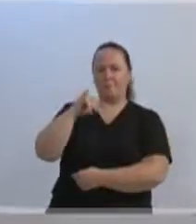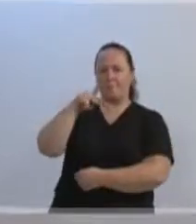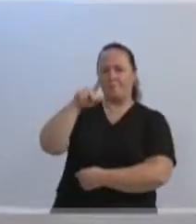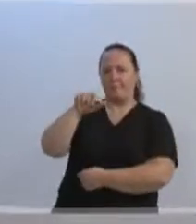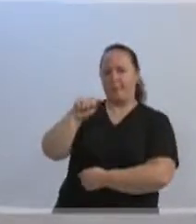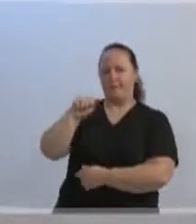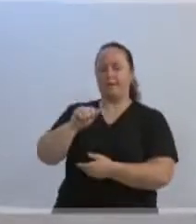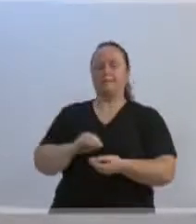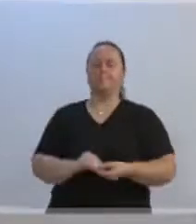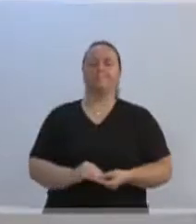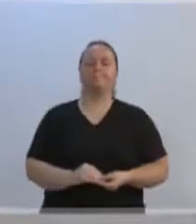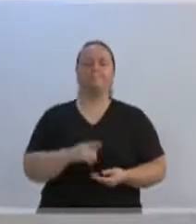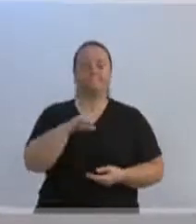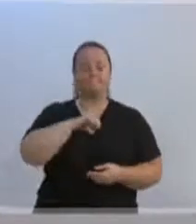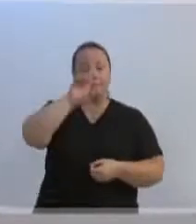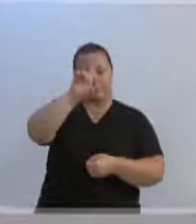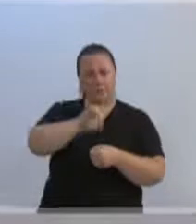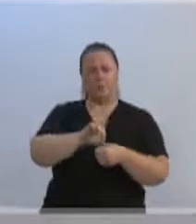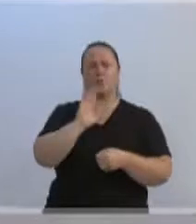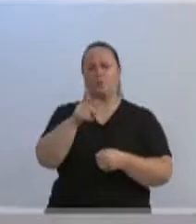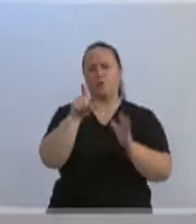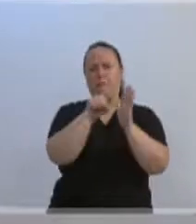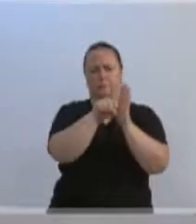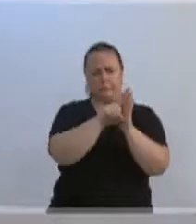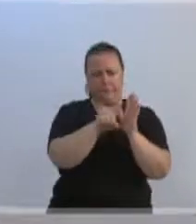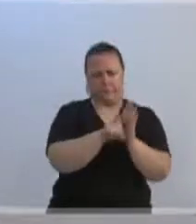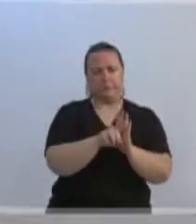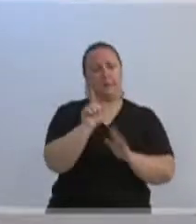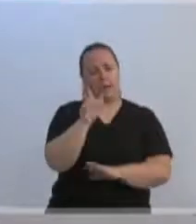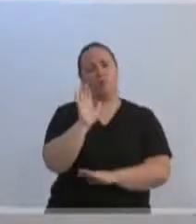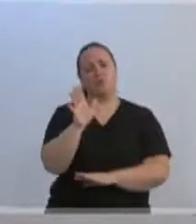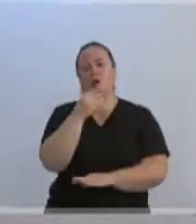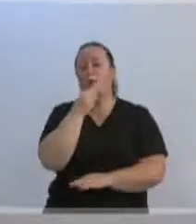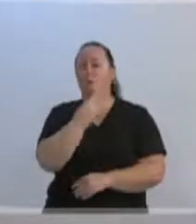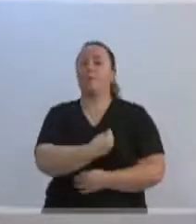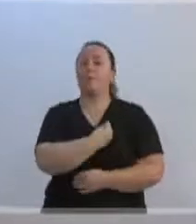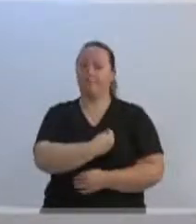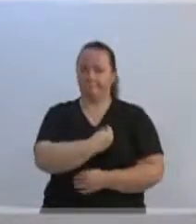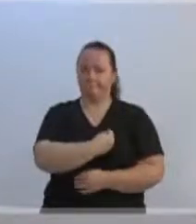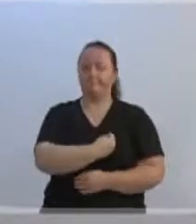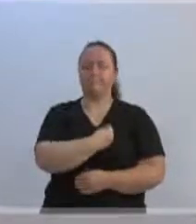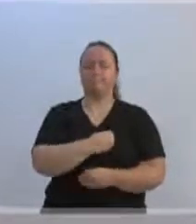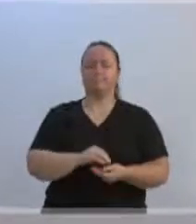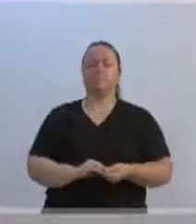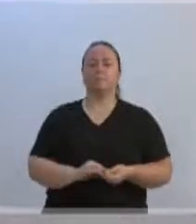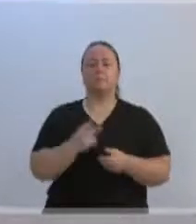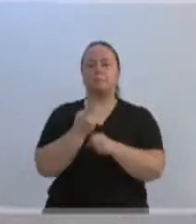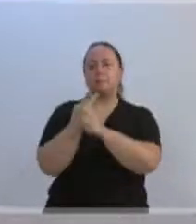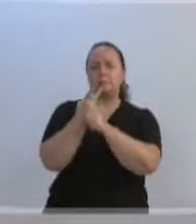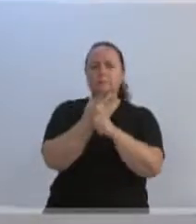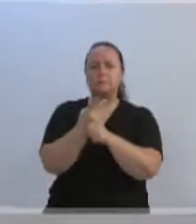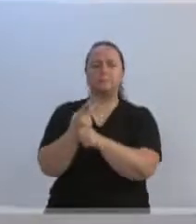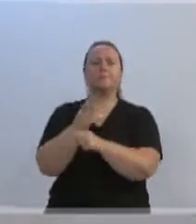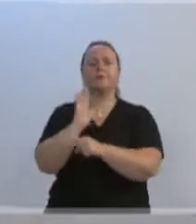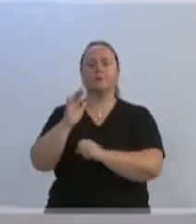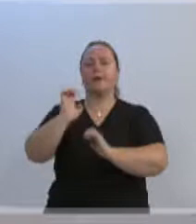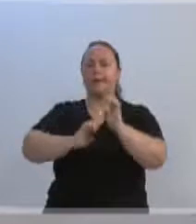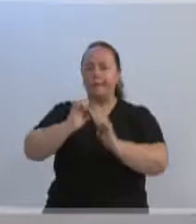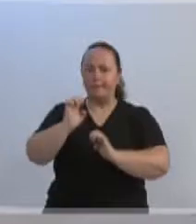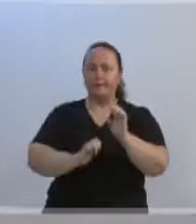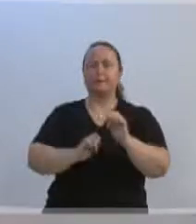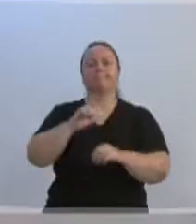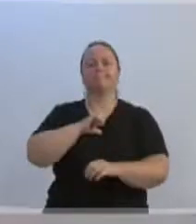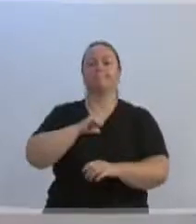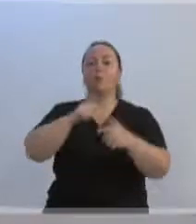diretor se o deivid ladha obteve na presente lá na região é procuramos um empresário já temos um local para conseguir